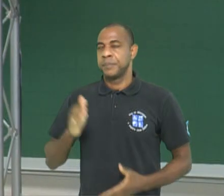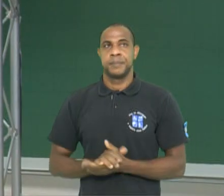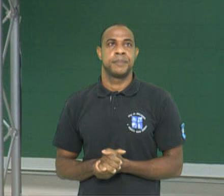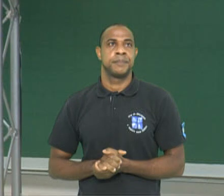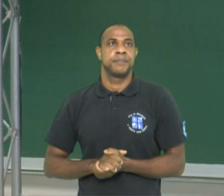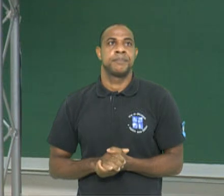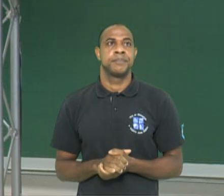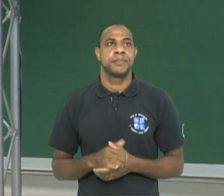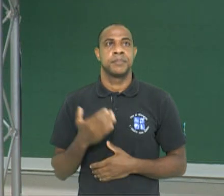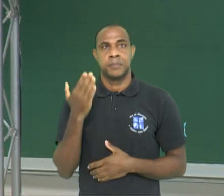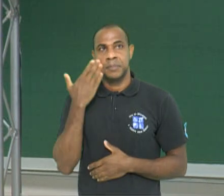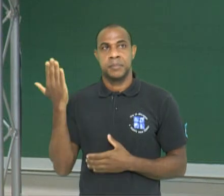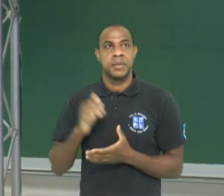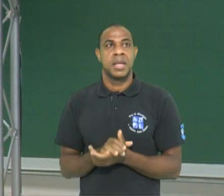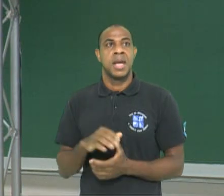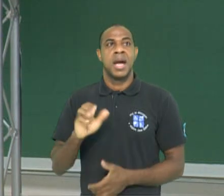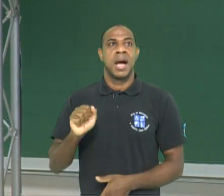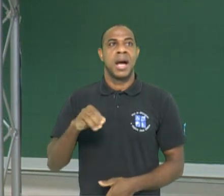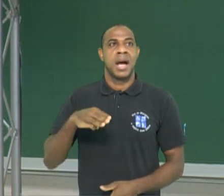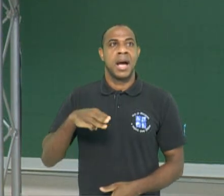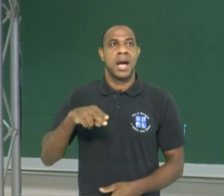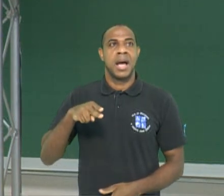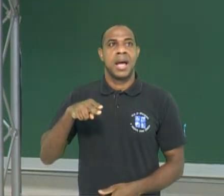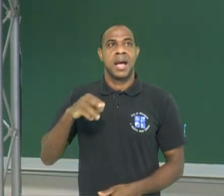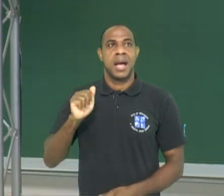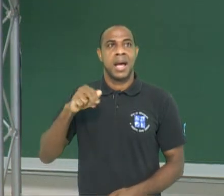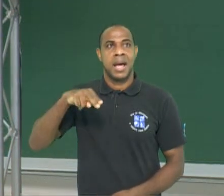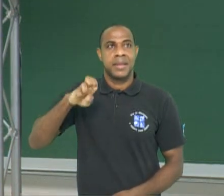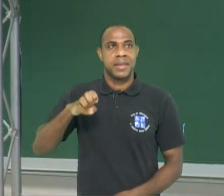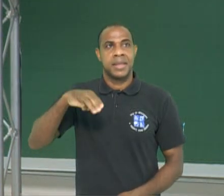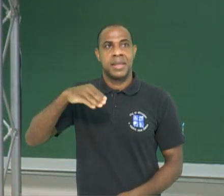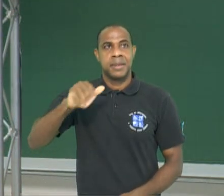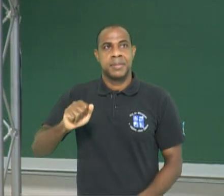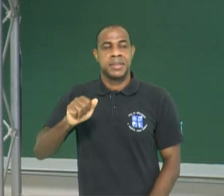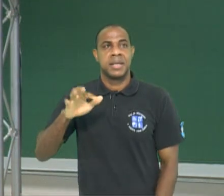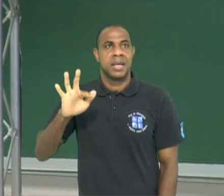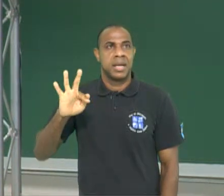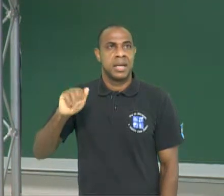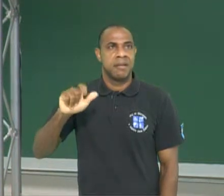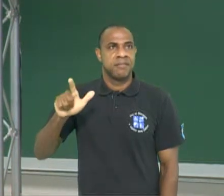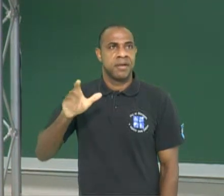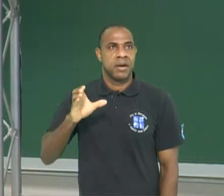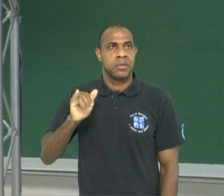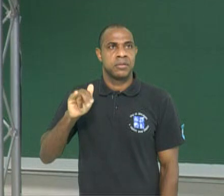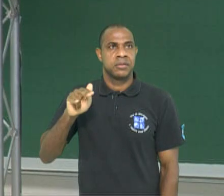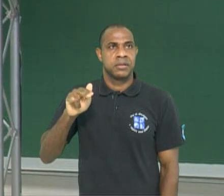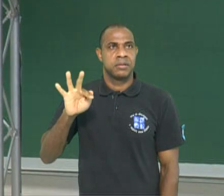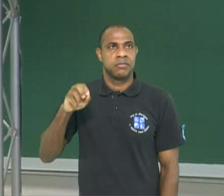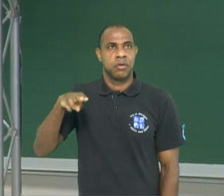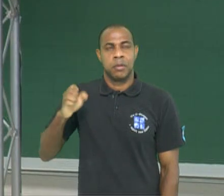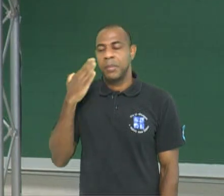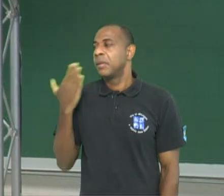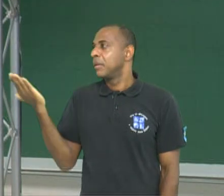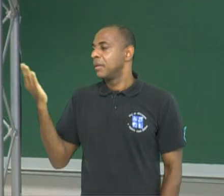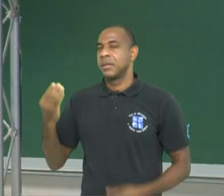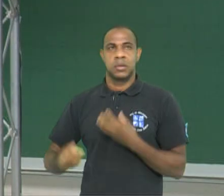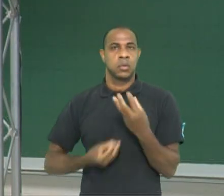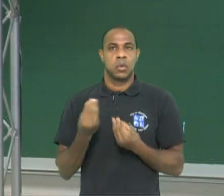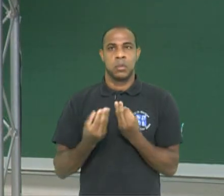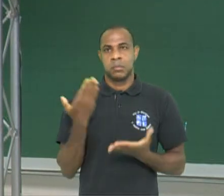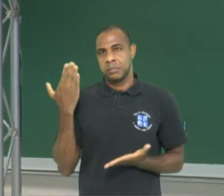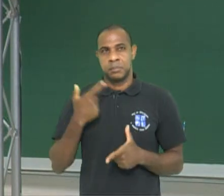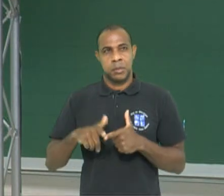gente. Anemia falciforme, né? Nessa doença a gente vai ver uma alteração na forma das hemácias, né? E também,